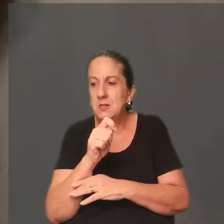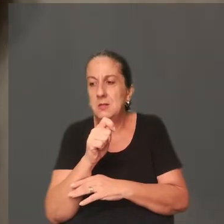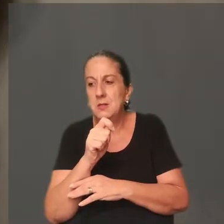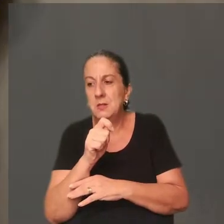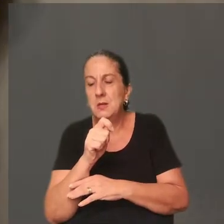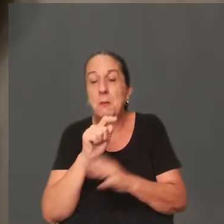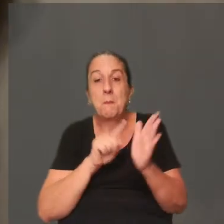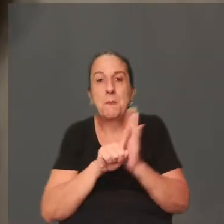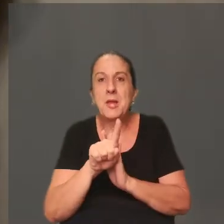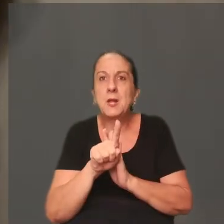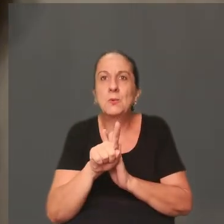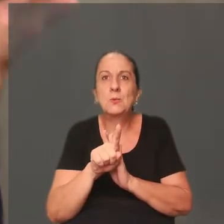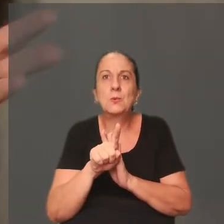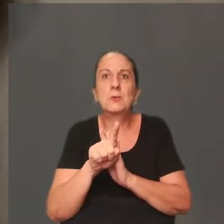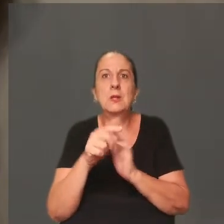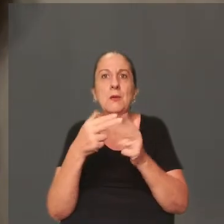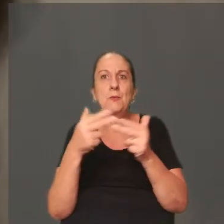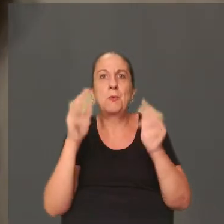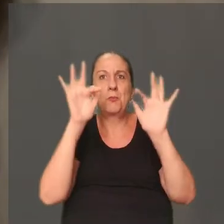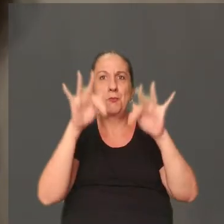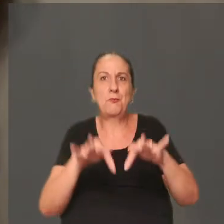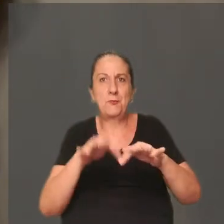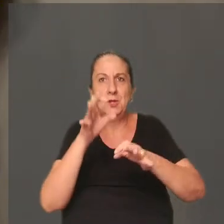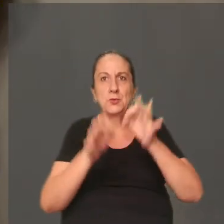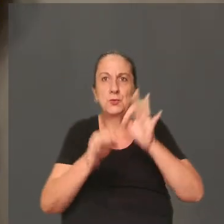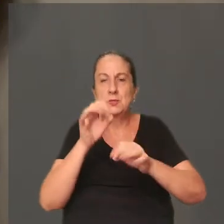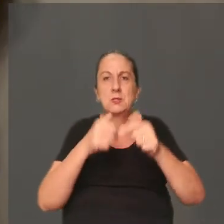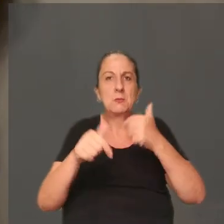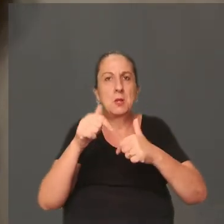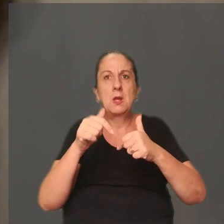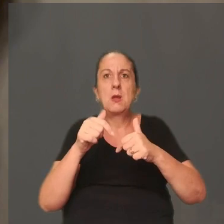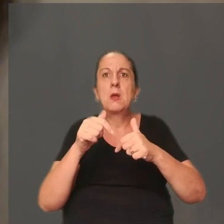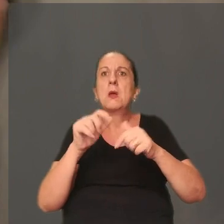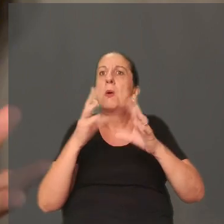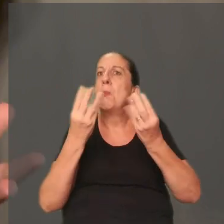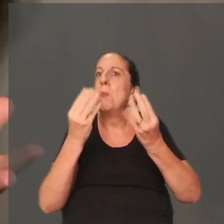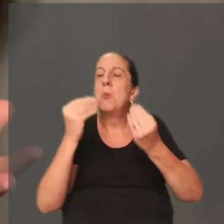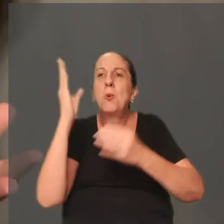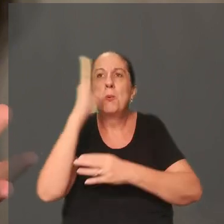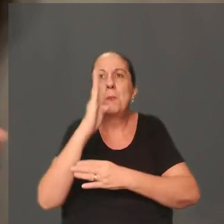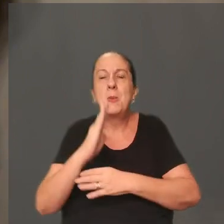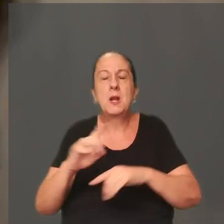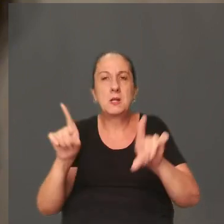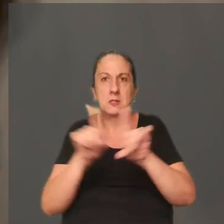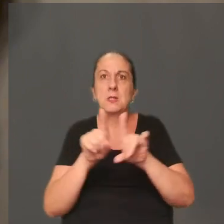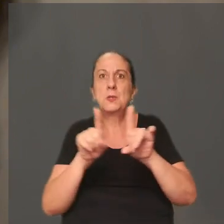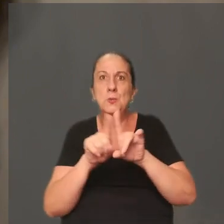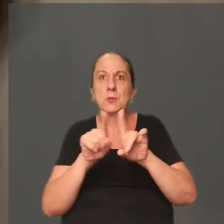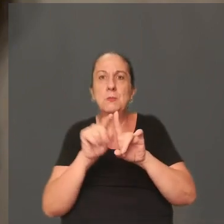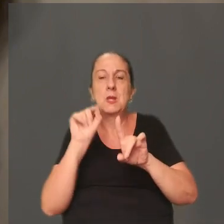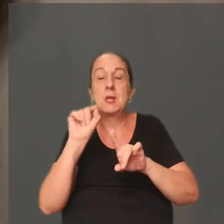ali, o jornalista perguntava sobre a extinção da Justiça do Trabalho, e muitas autoridades da República